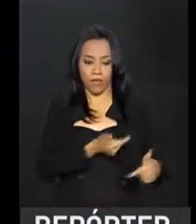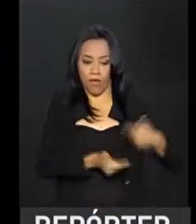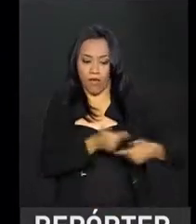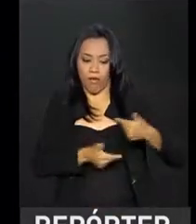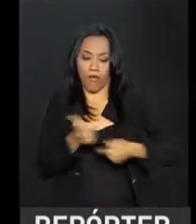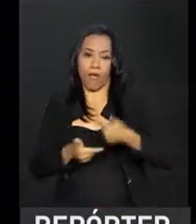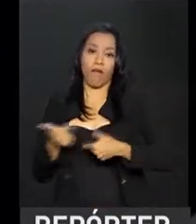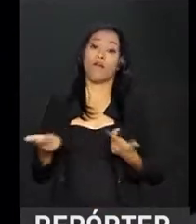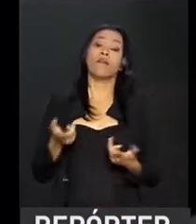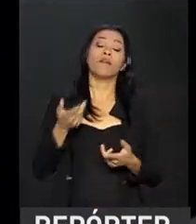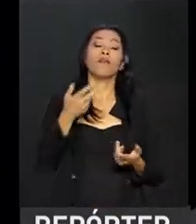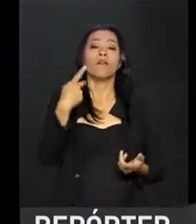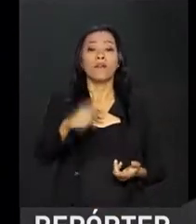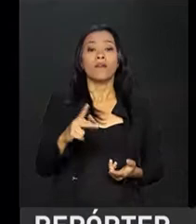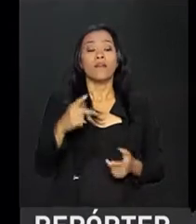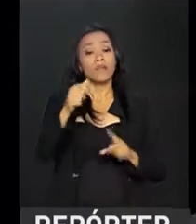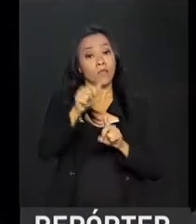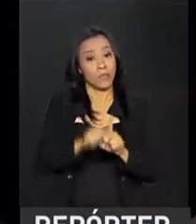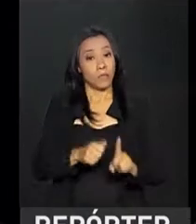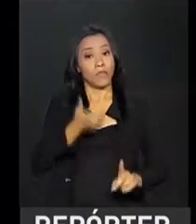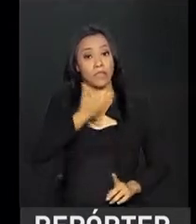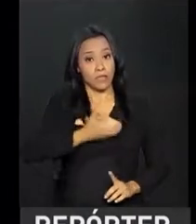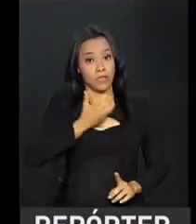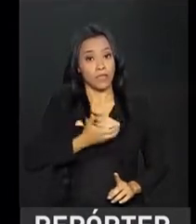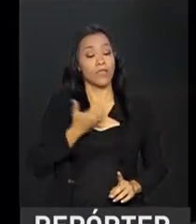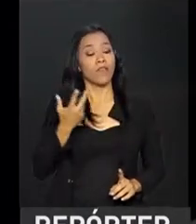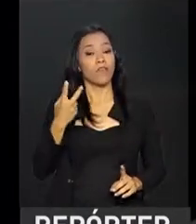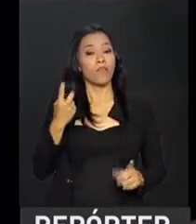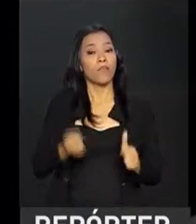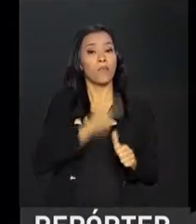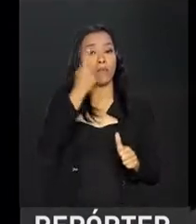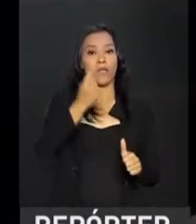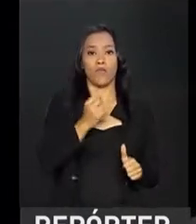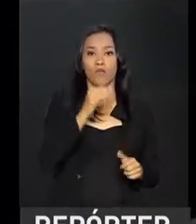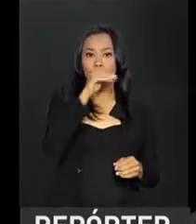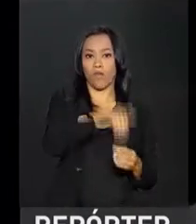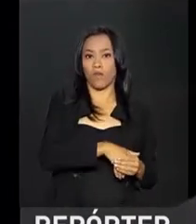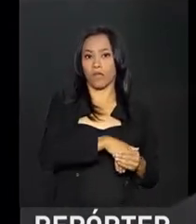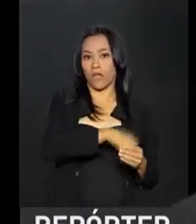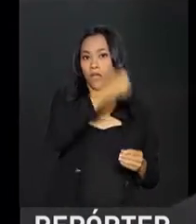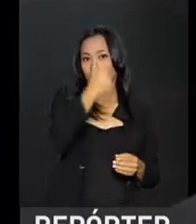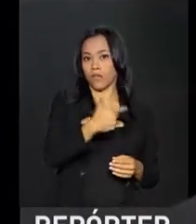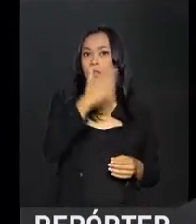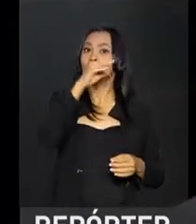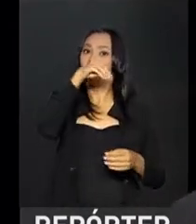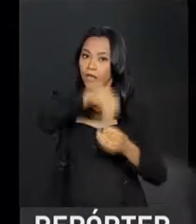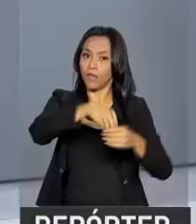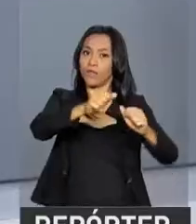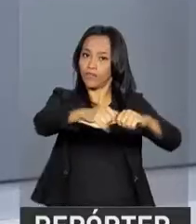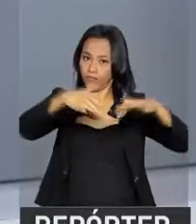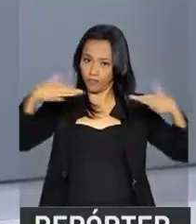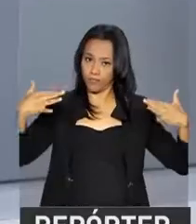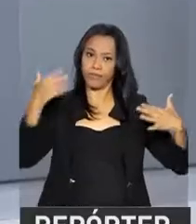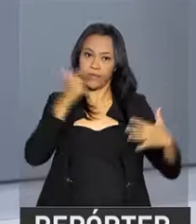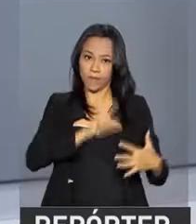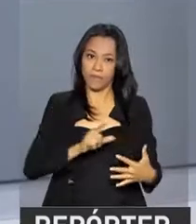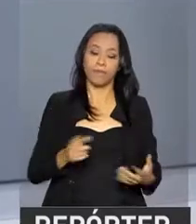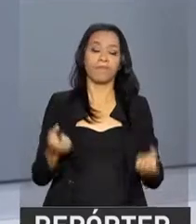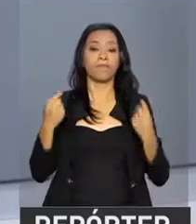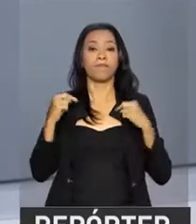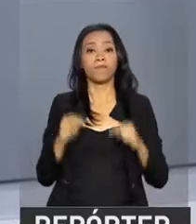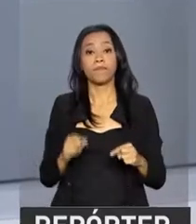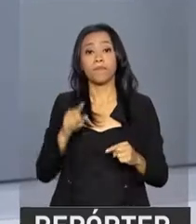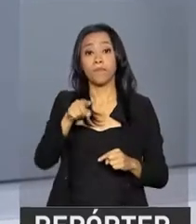de dezembro, nós teremos condições de votar primeiro e segundo turno dentro do plenário da Câmara. O